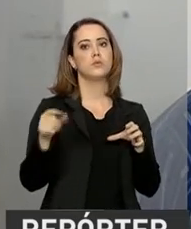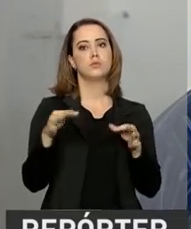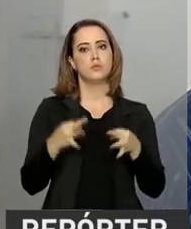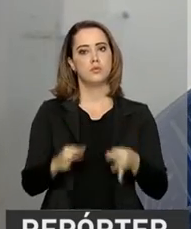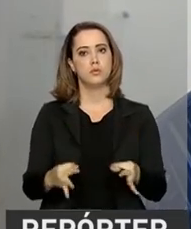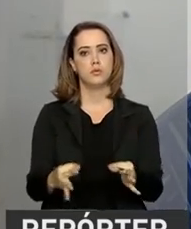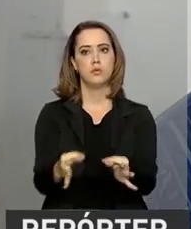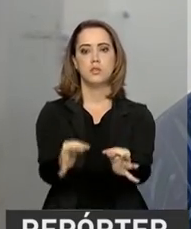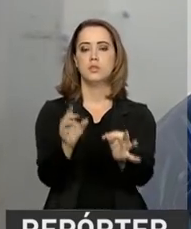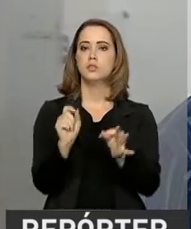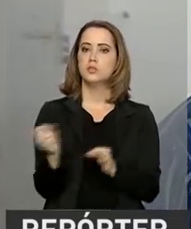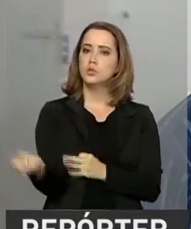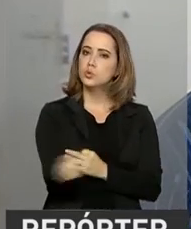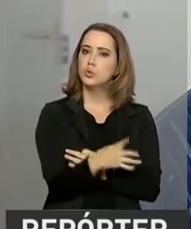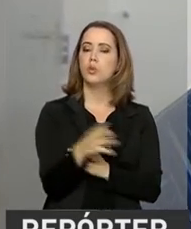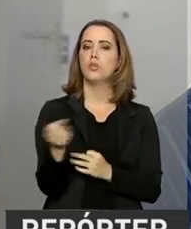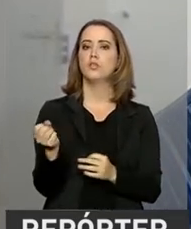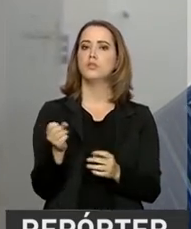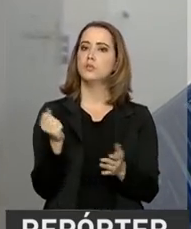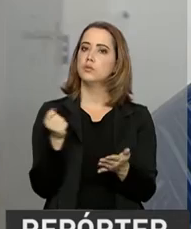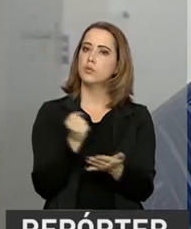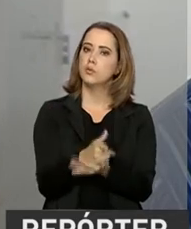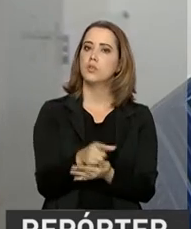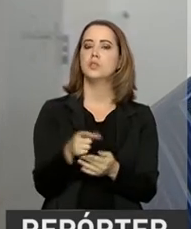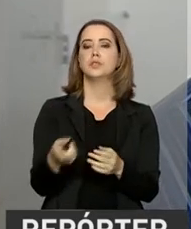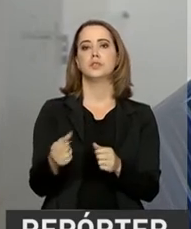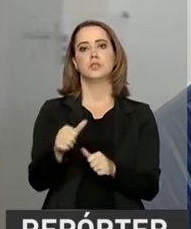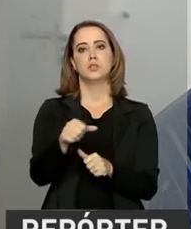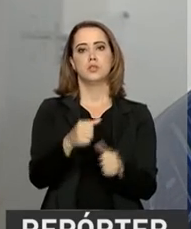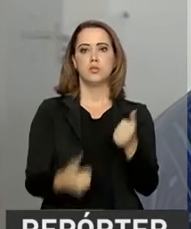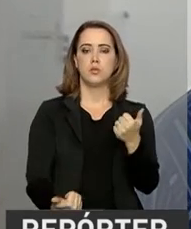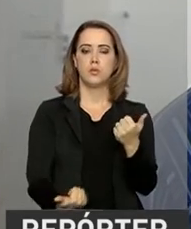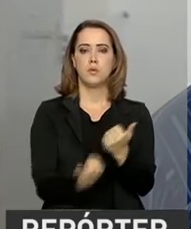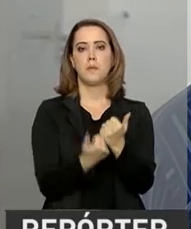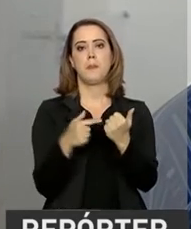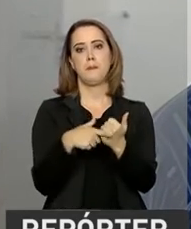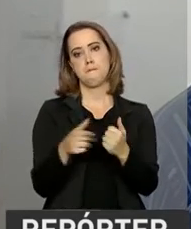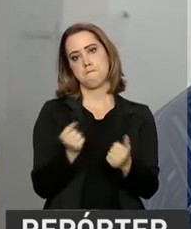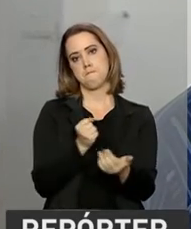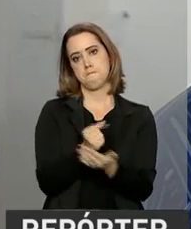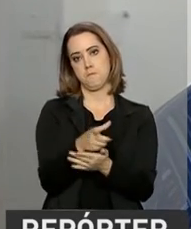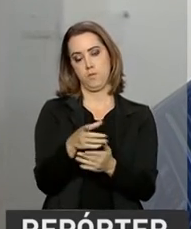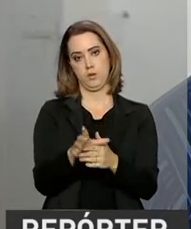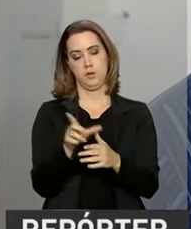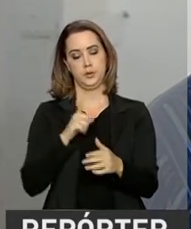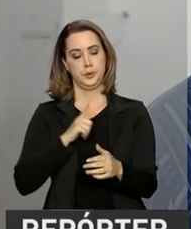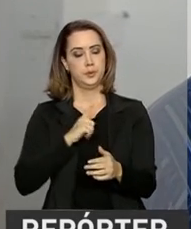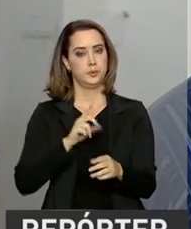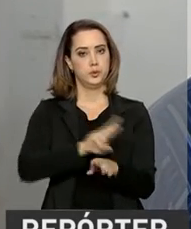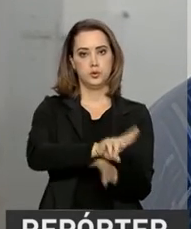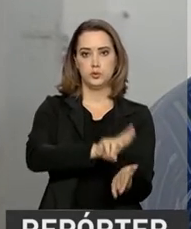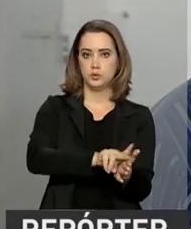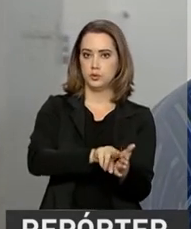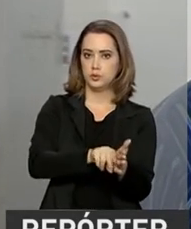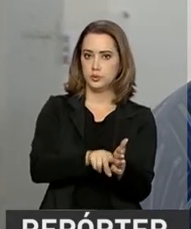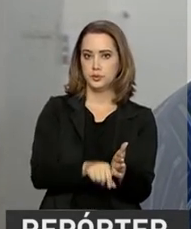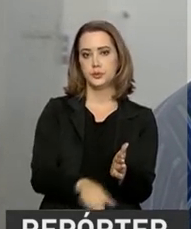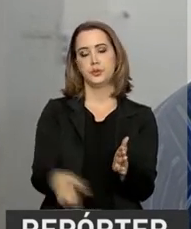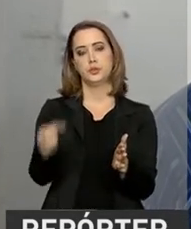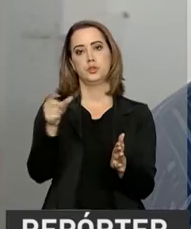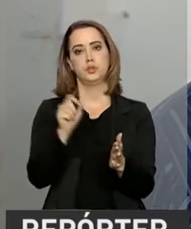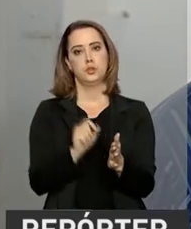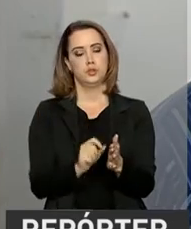na compra de novos equipamentos na substituição de equipamentos obsoletos como por exemplo o equipamento de endoscopia